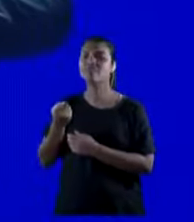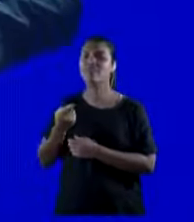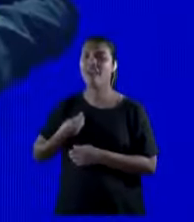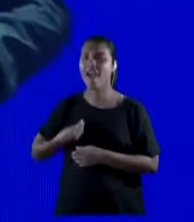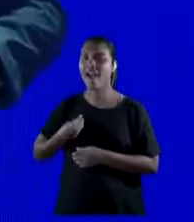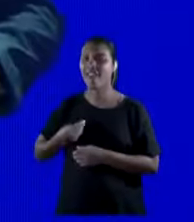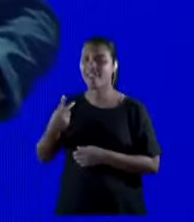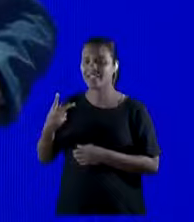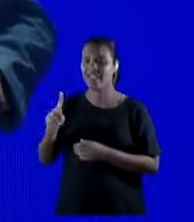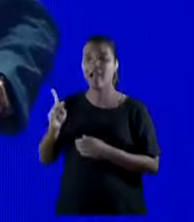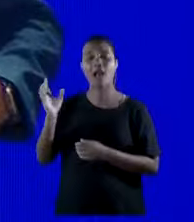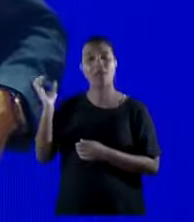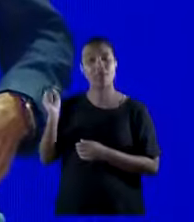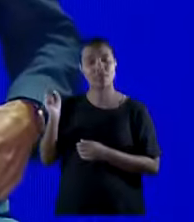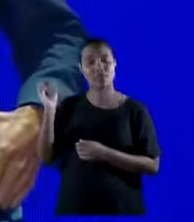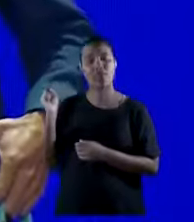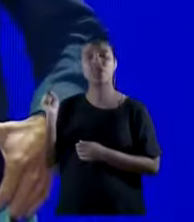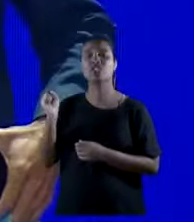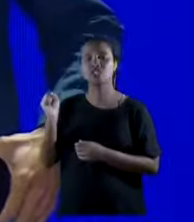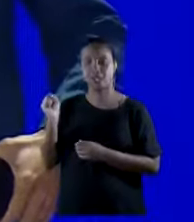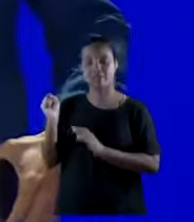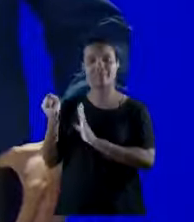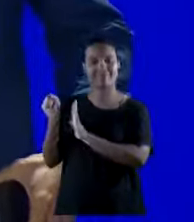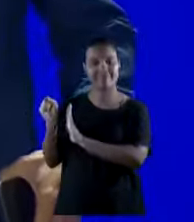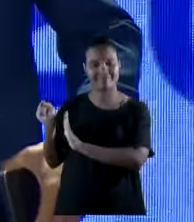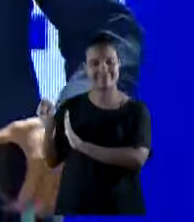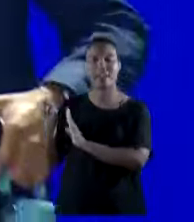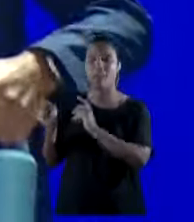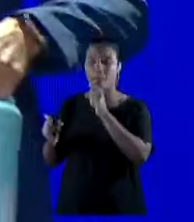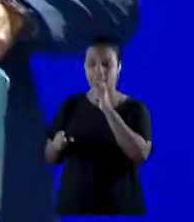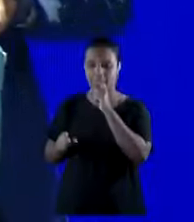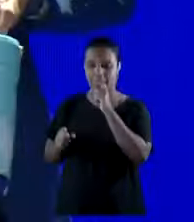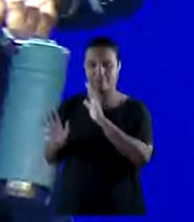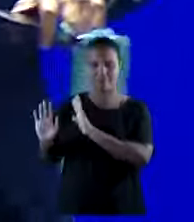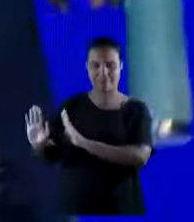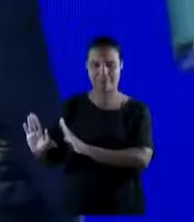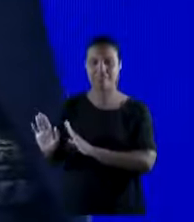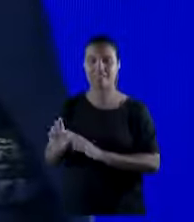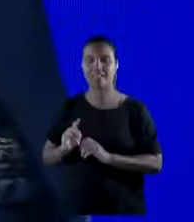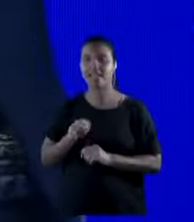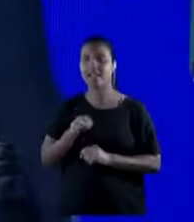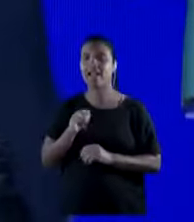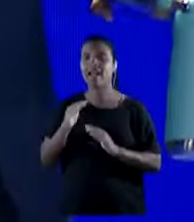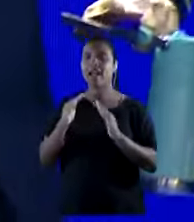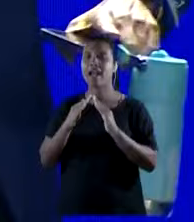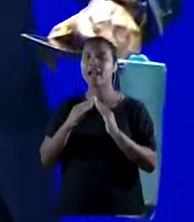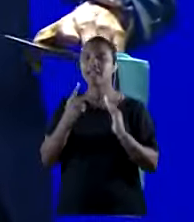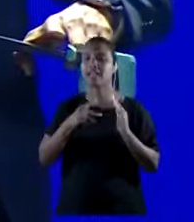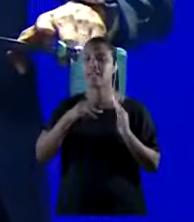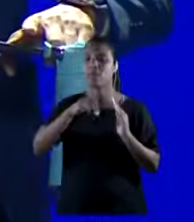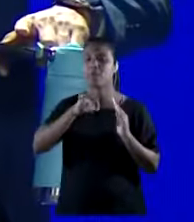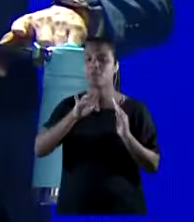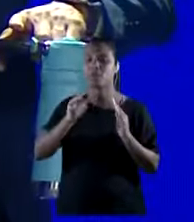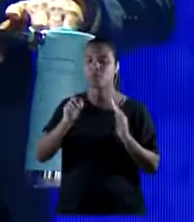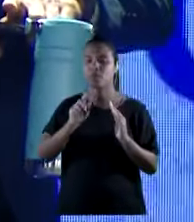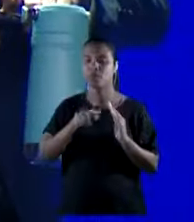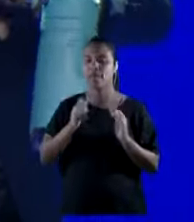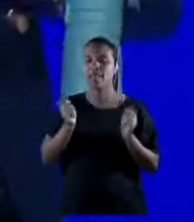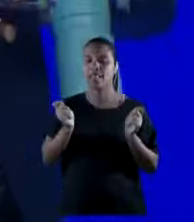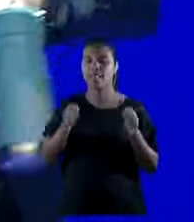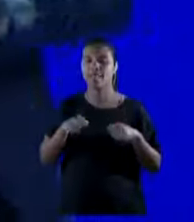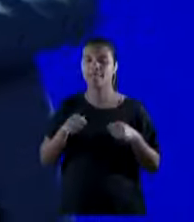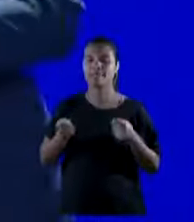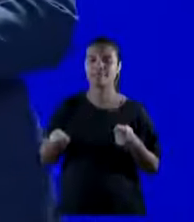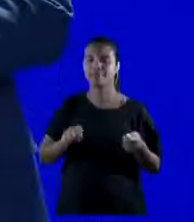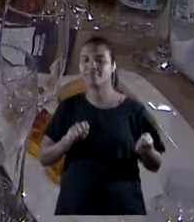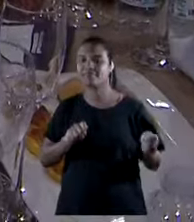pai aposentou o pai. Muito bom, tá felizão. Aliás, estão todos convidados na casa do Milton. A gente vai fazer um beach tennis. É um after